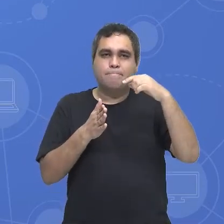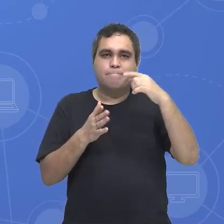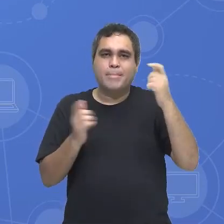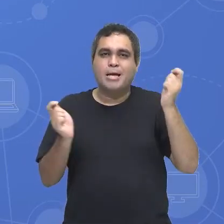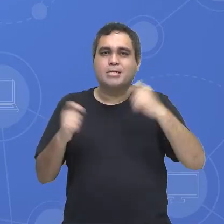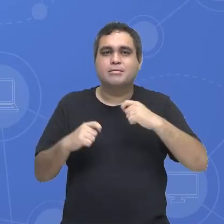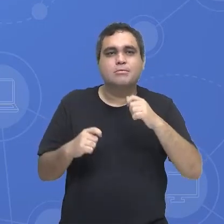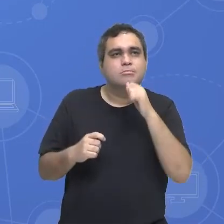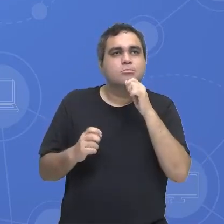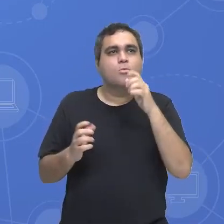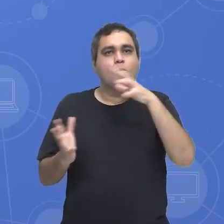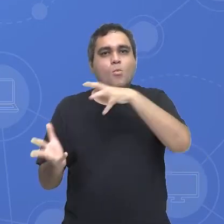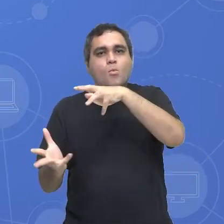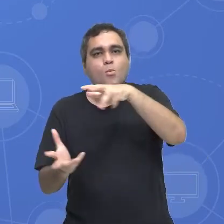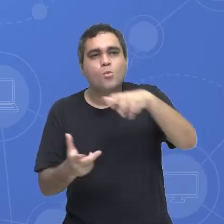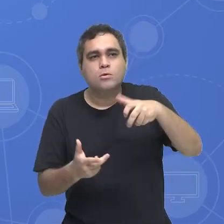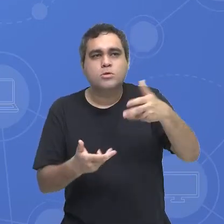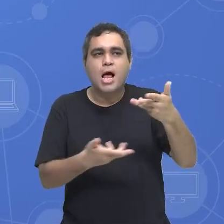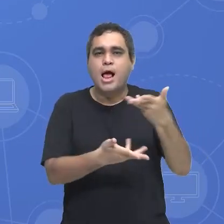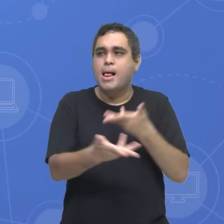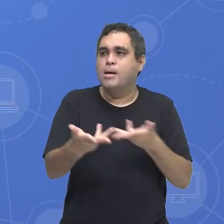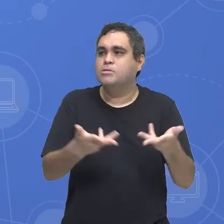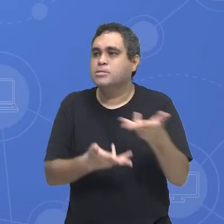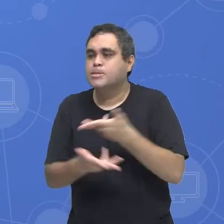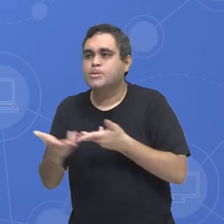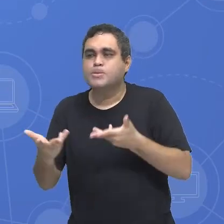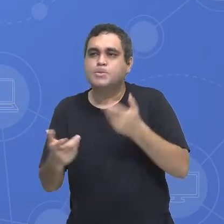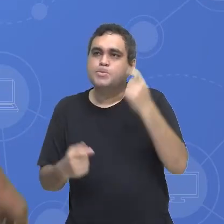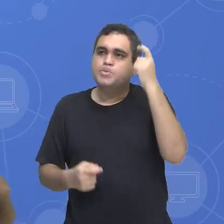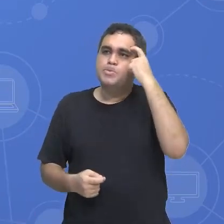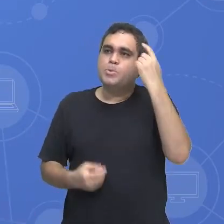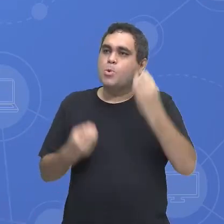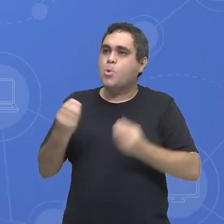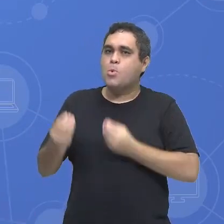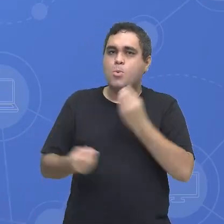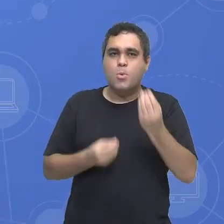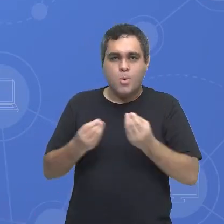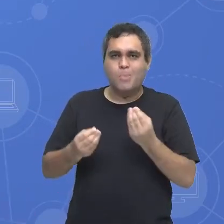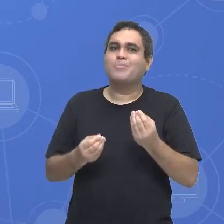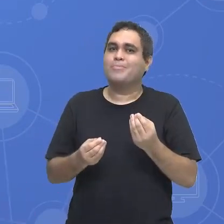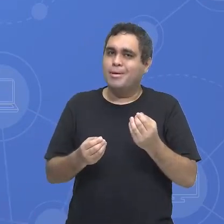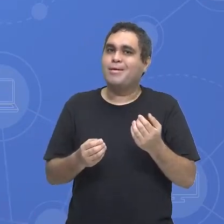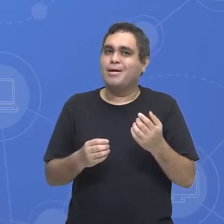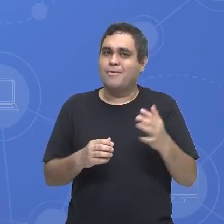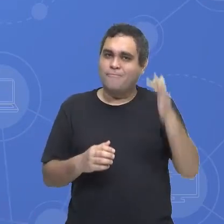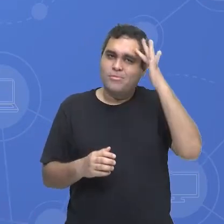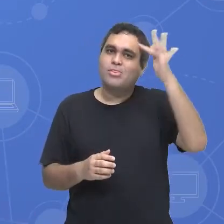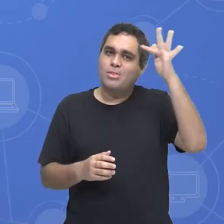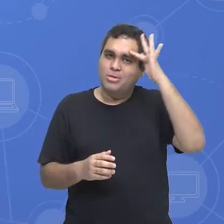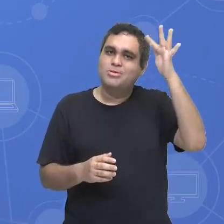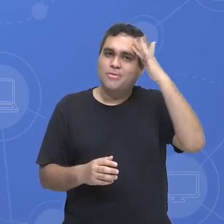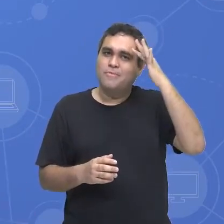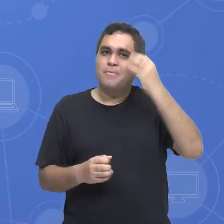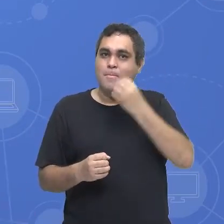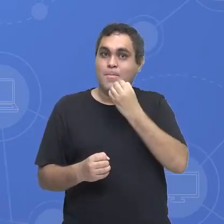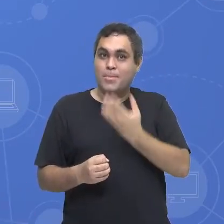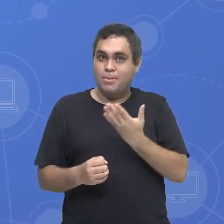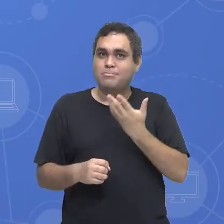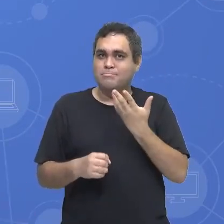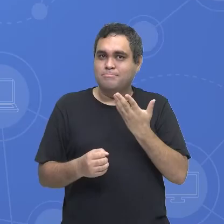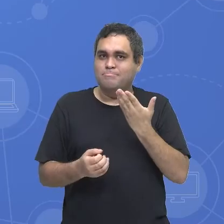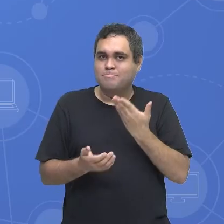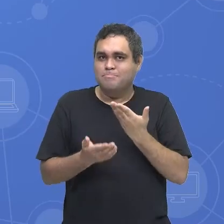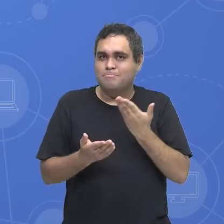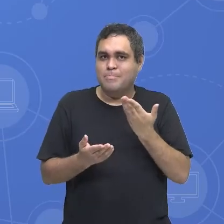capacidade de estar no mundo e de se relacionar com o mundo, com os outros que estão ao seu redor. Muito bem. E a aula de hoje, ela nos chama a isso, tá